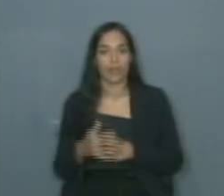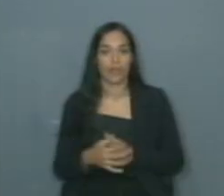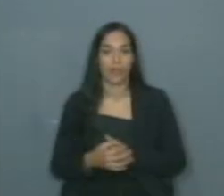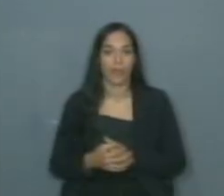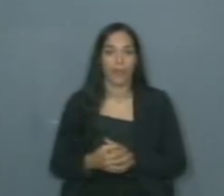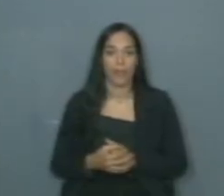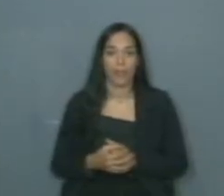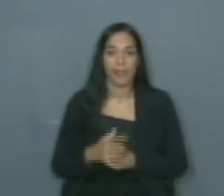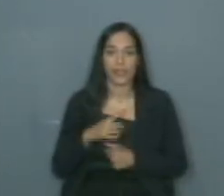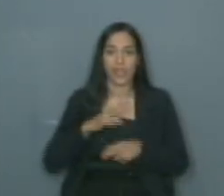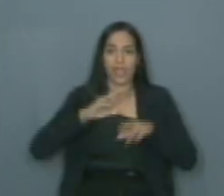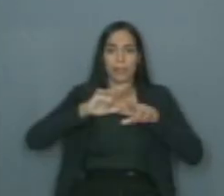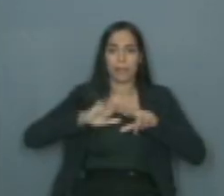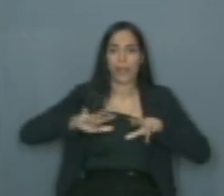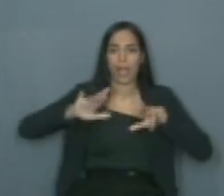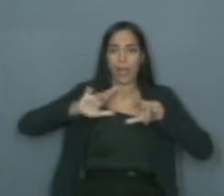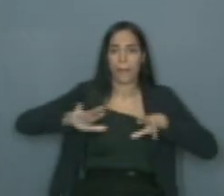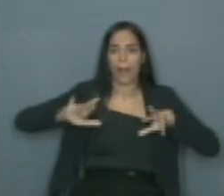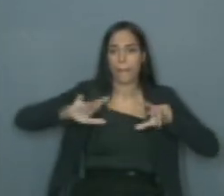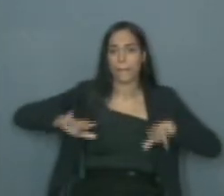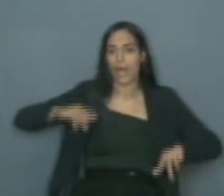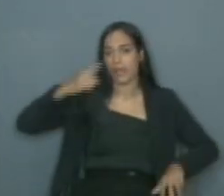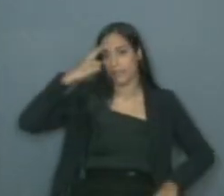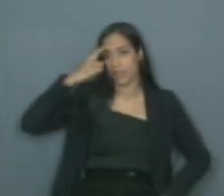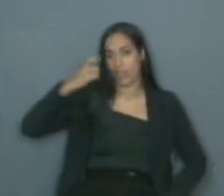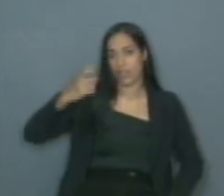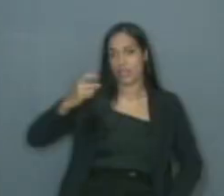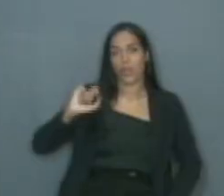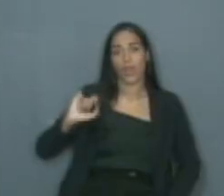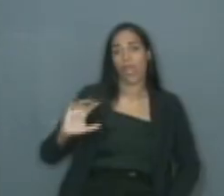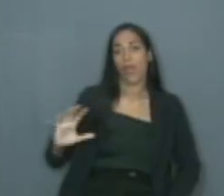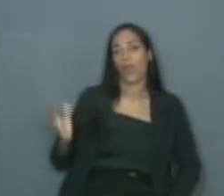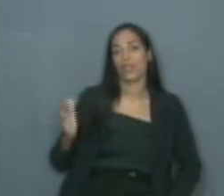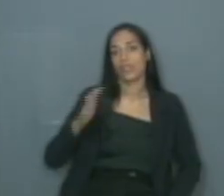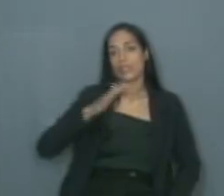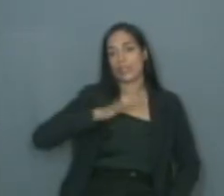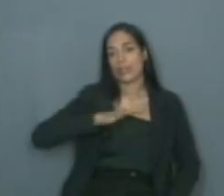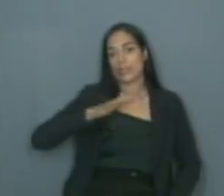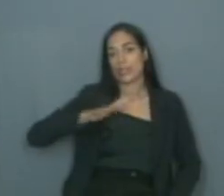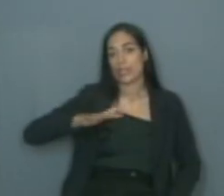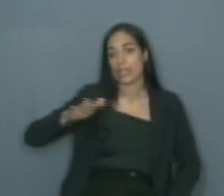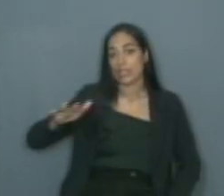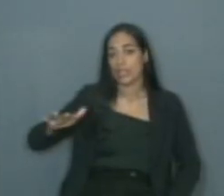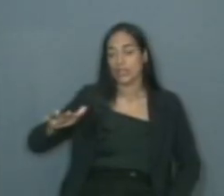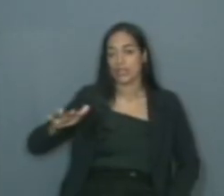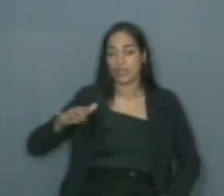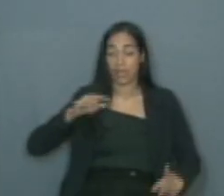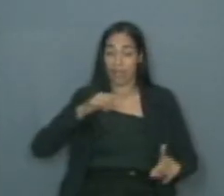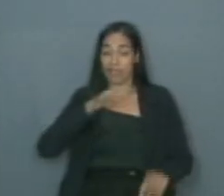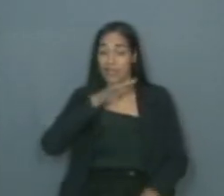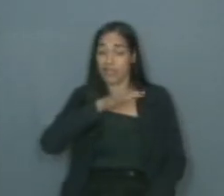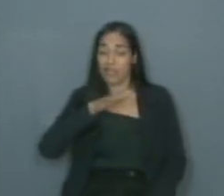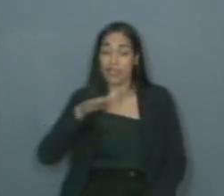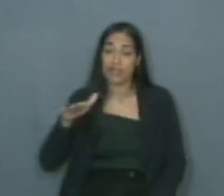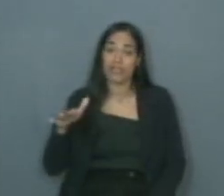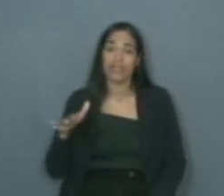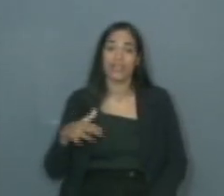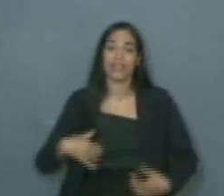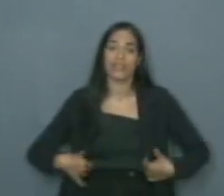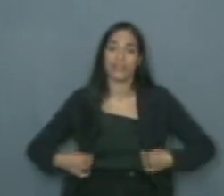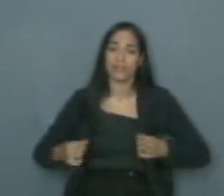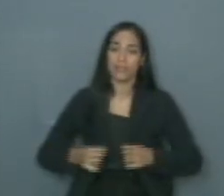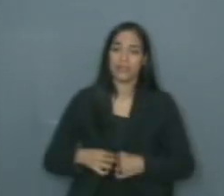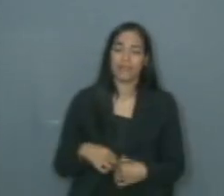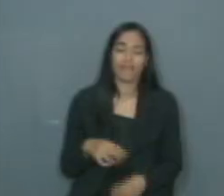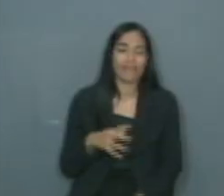Tem diferenças de crimes. O que aconteceu com aquela criança, falando da criança primeiro, é algo